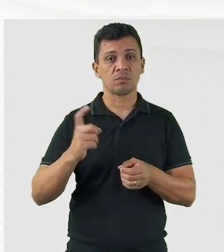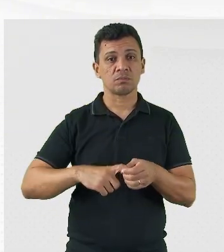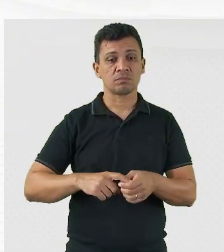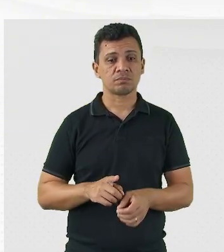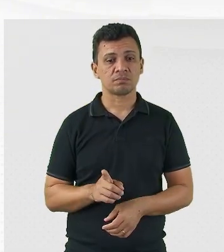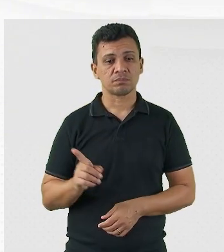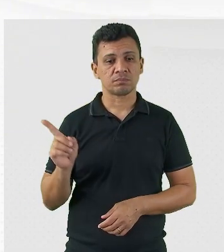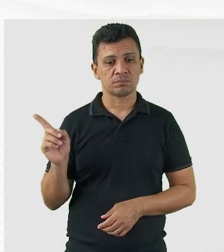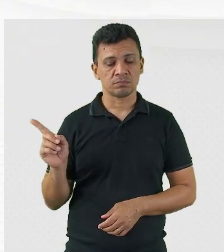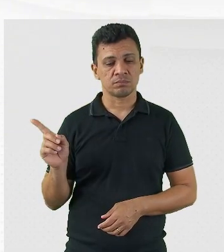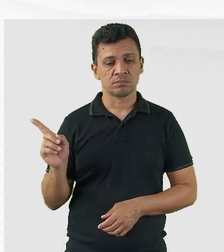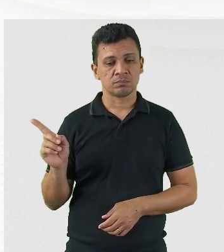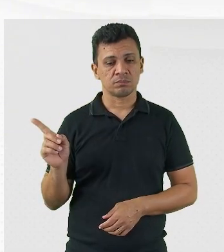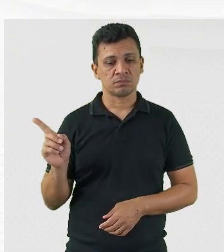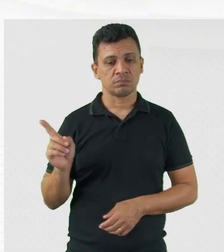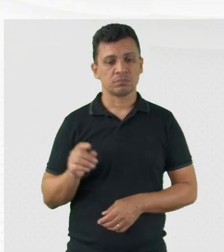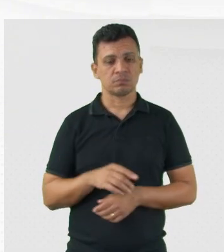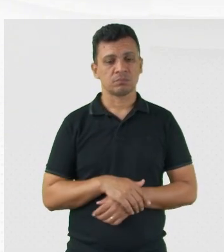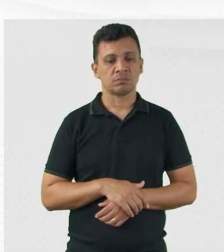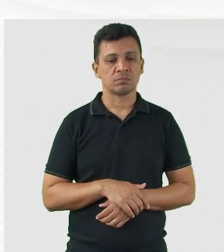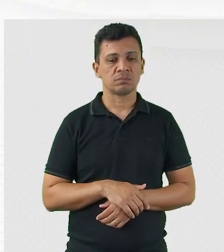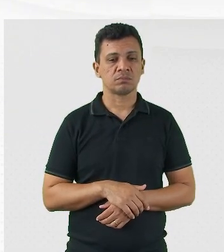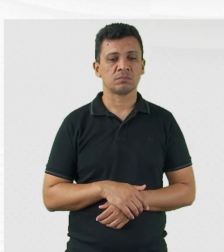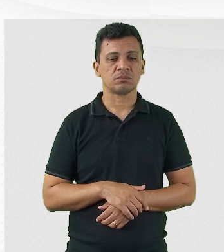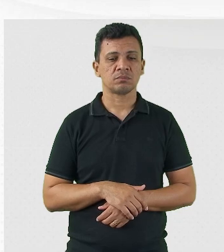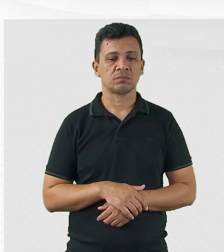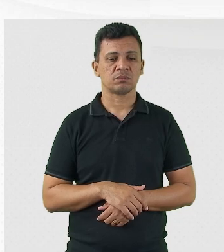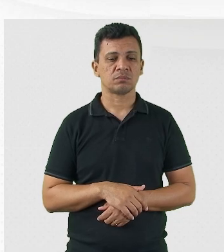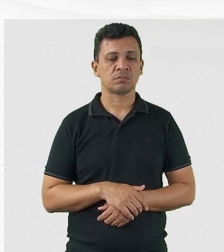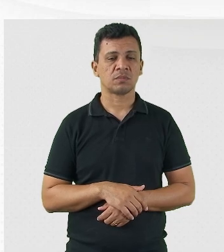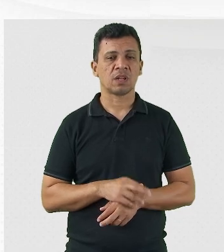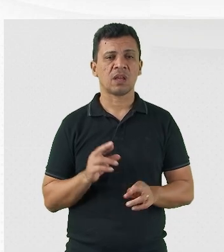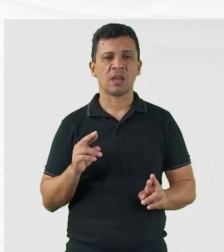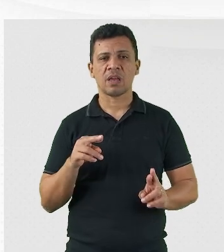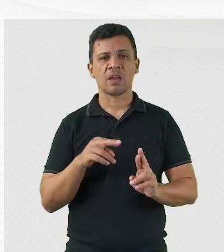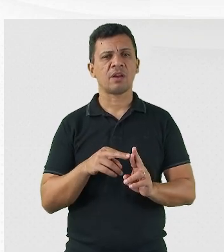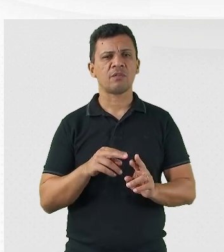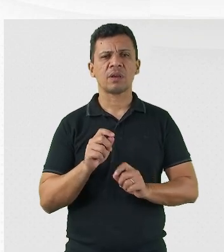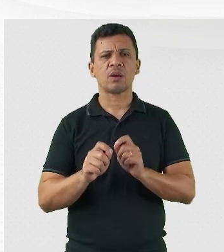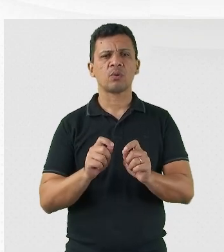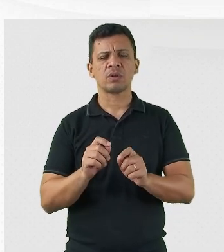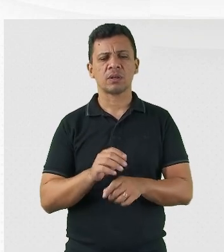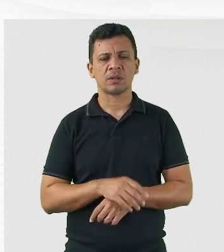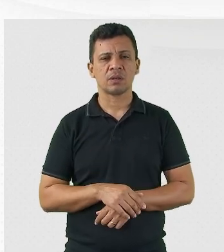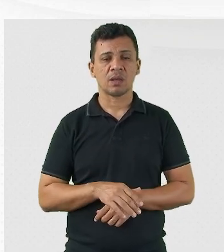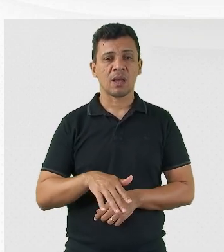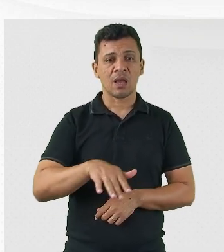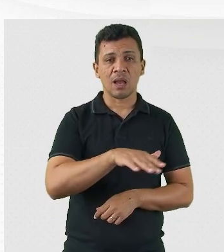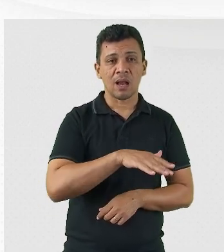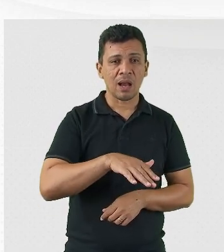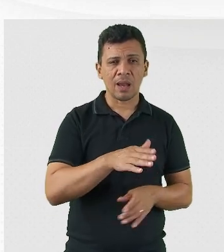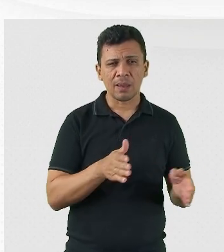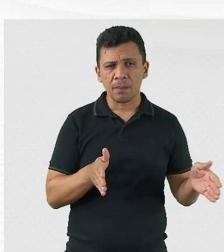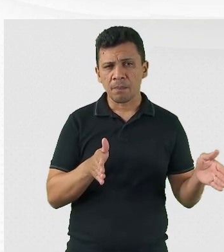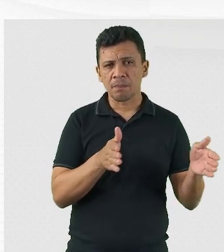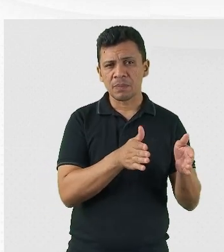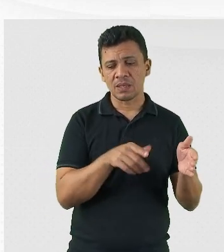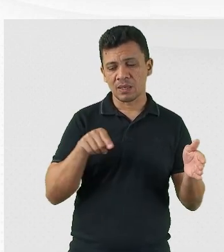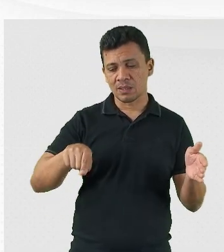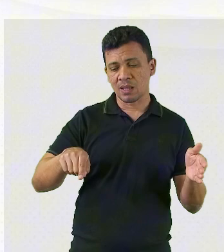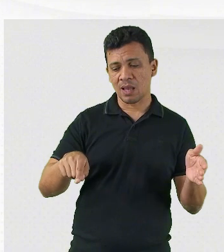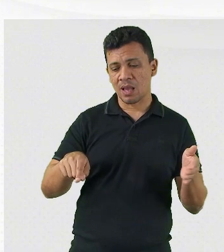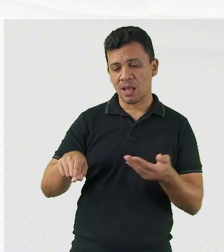nossas alternativas. That small area se refere à área pequena atrás do